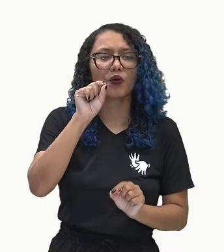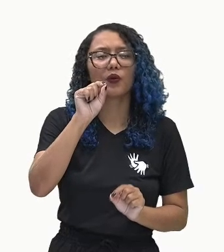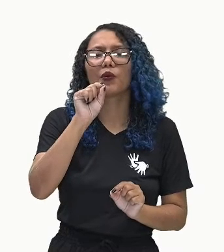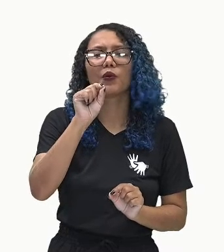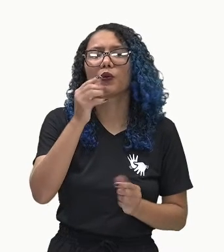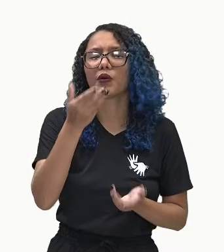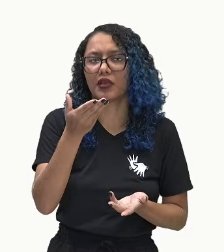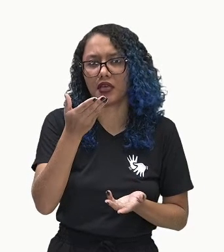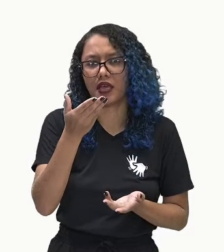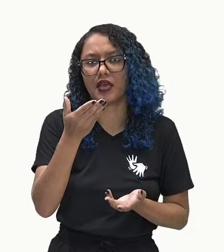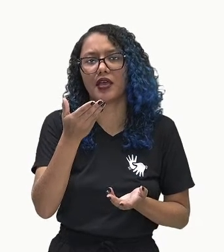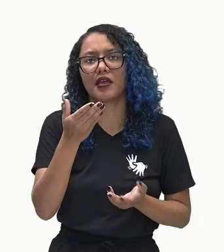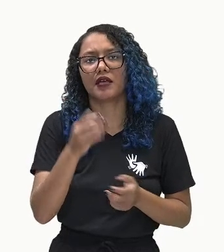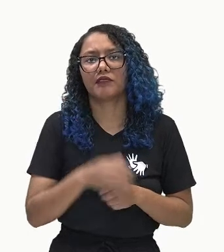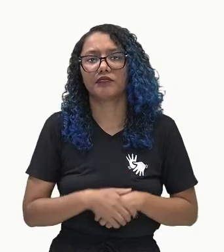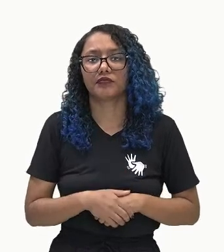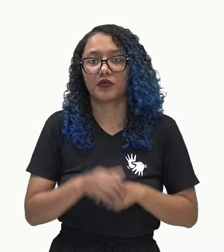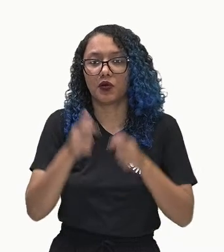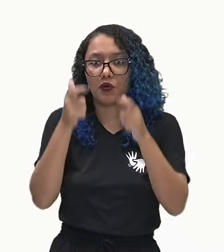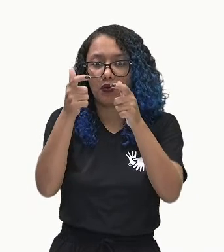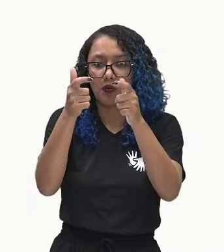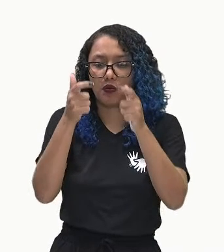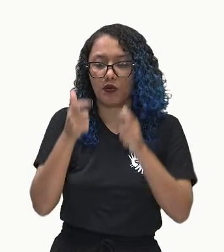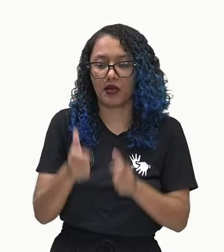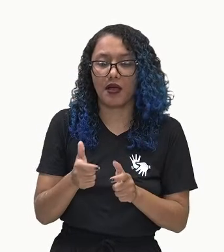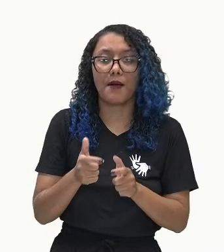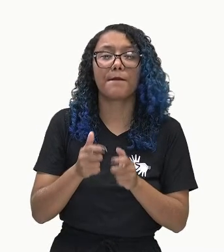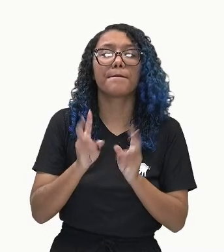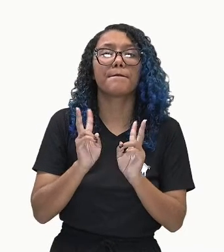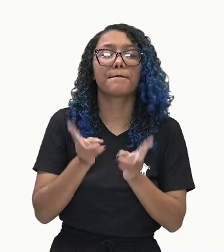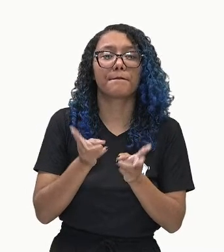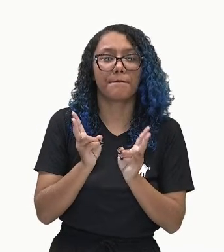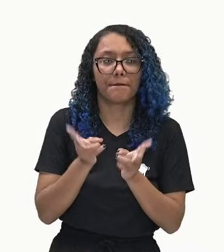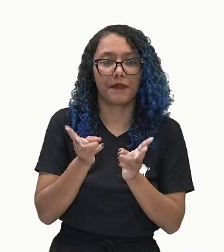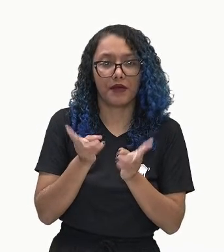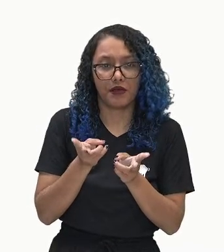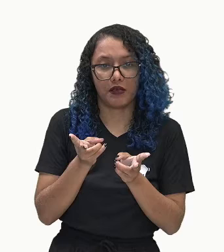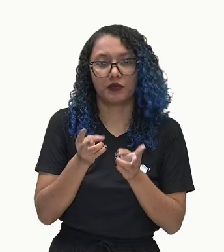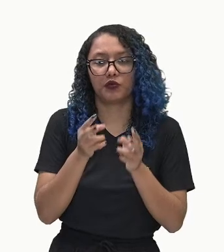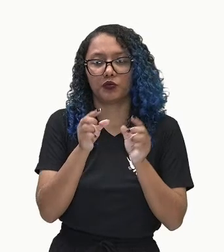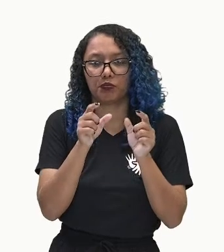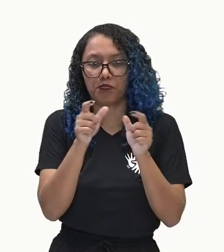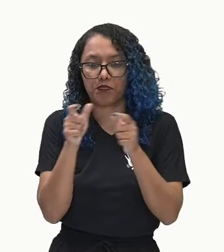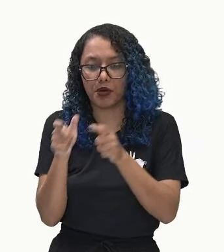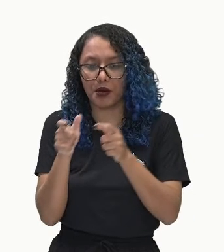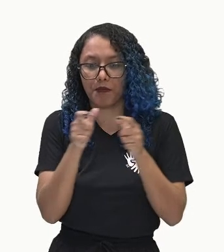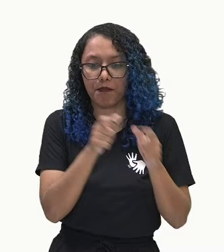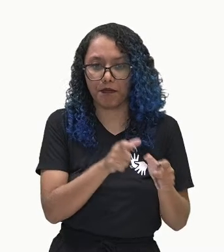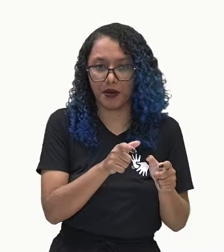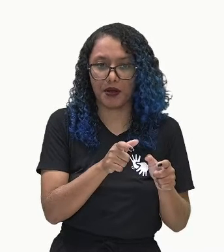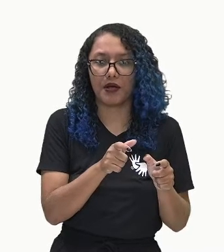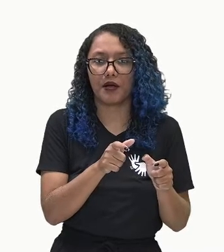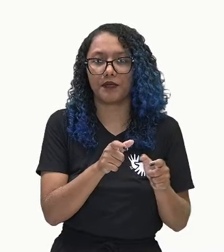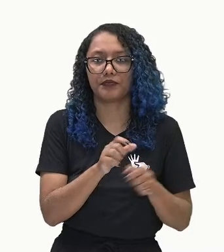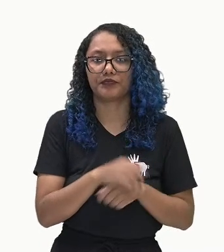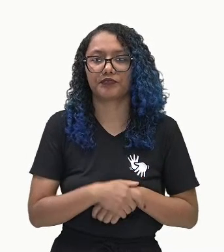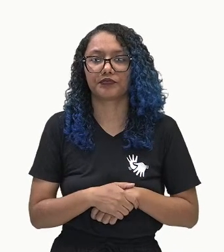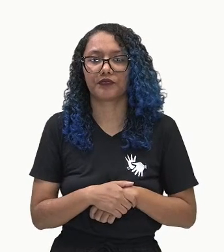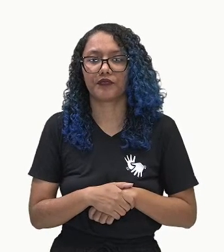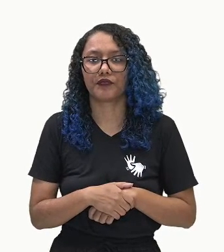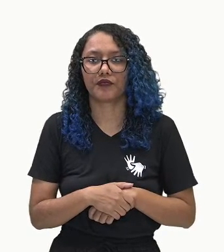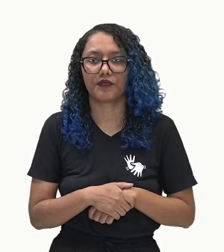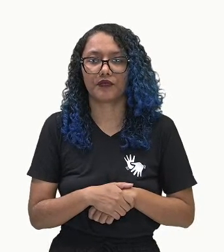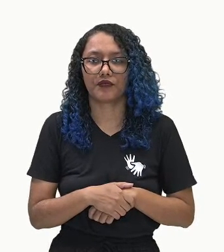mesma direção. Justamente porque esses pontos, eles se distanciam apenas no